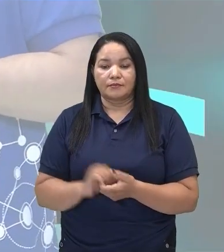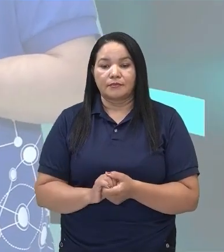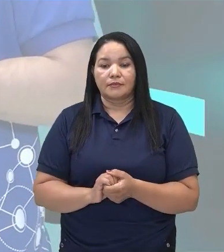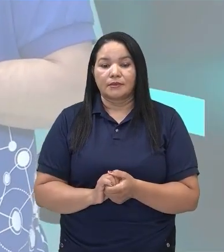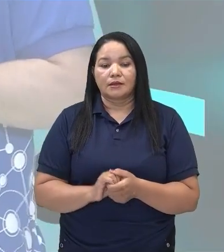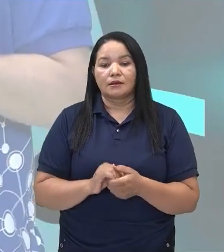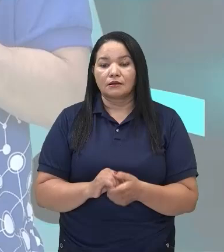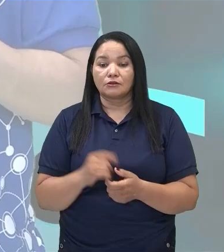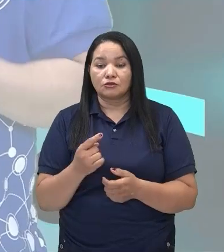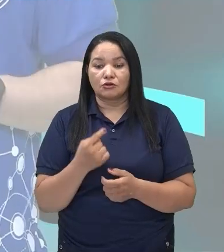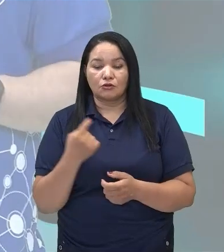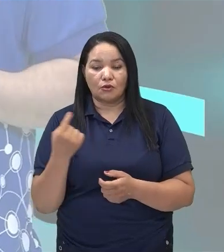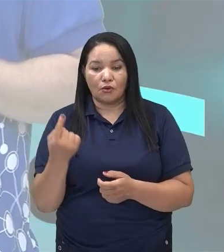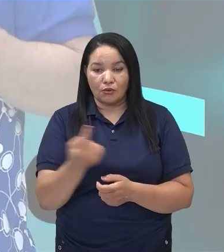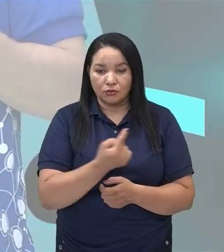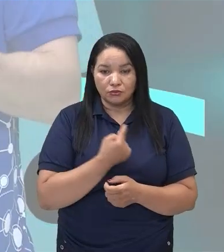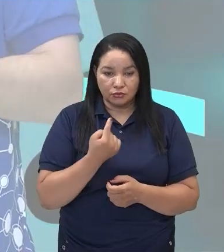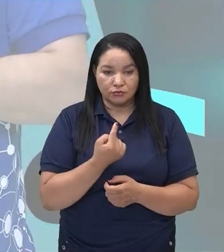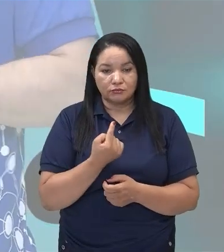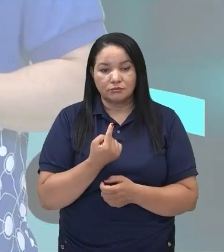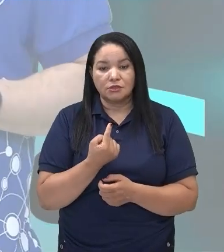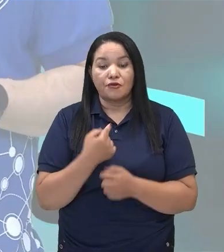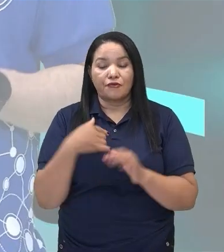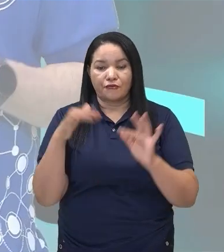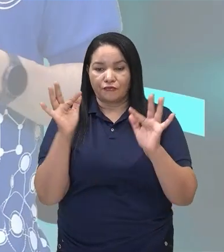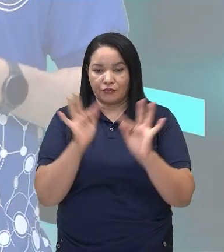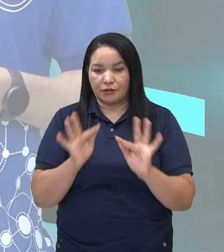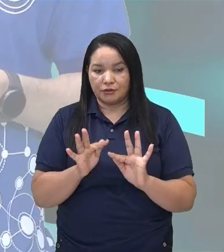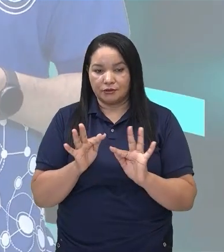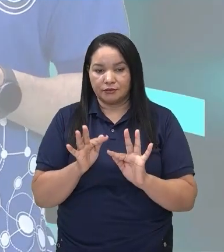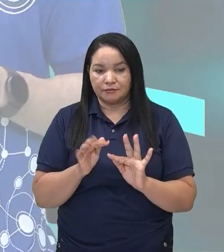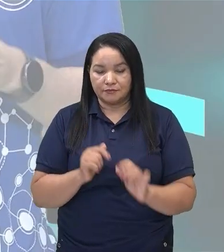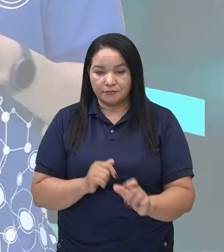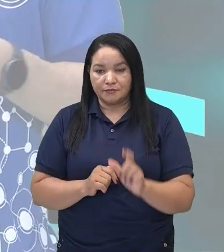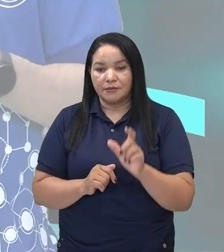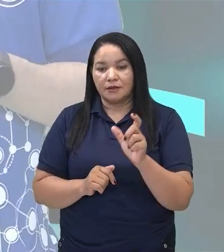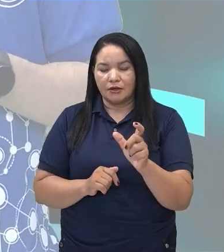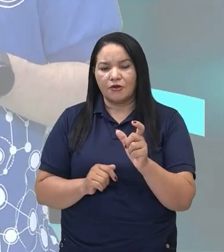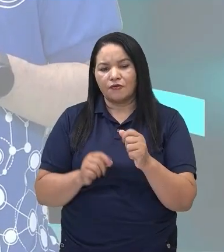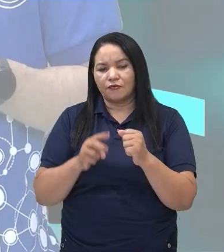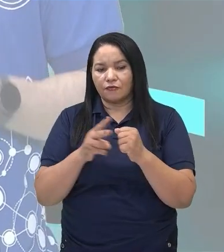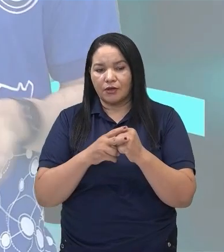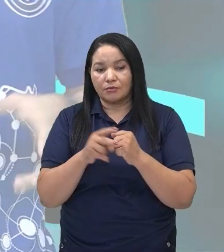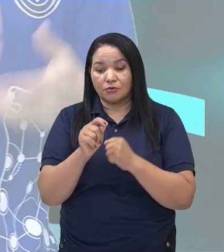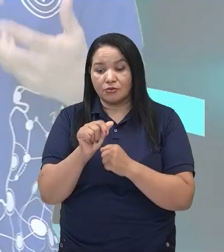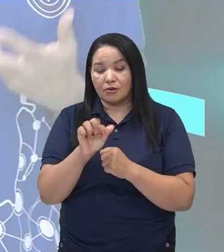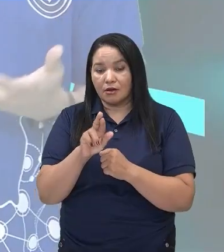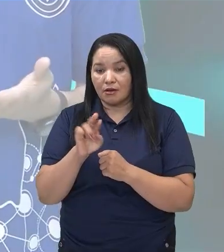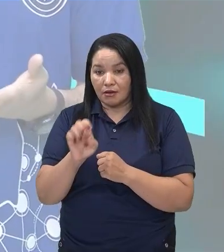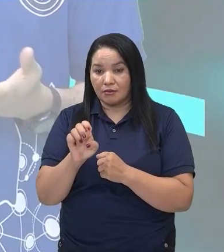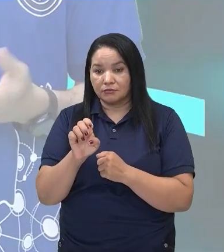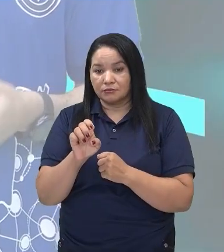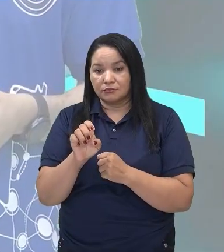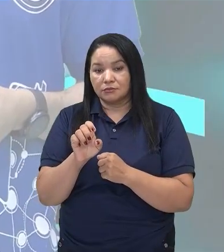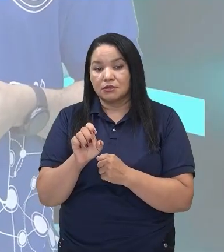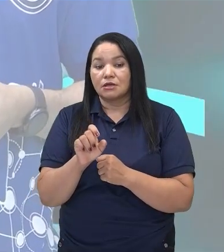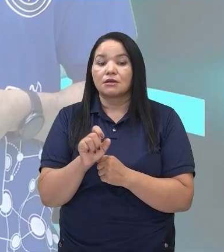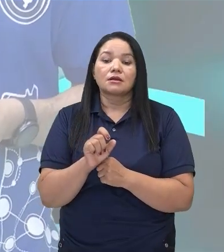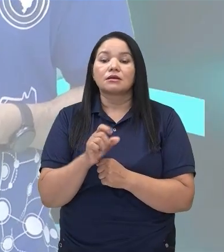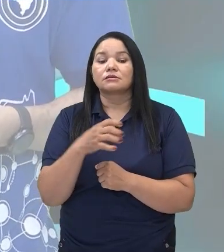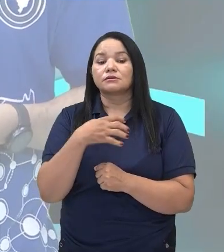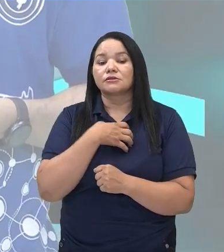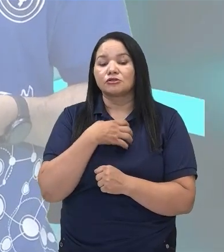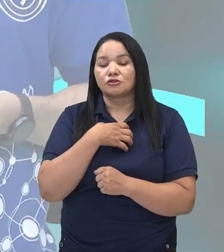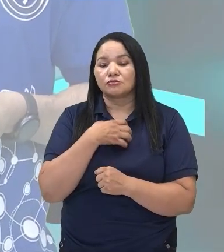ou estamos felizes. Aqui cabe as duas, aí é o contexto que vai indicar. We are happy. Nós somos felizes ou nós estamos felizes.